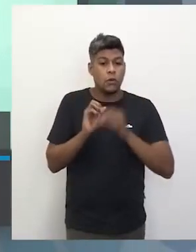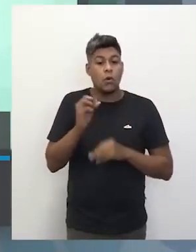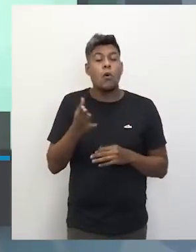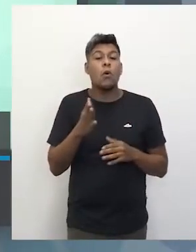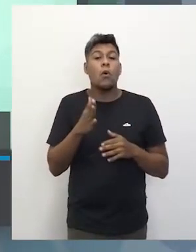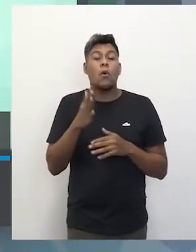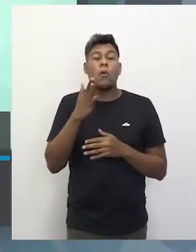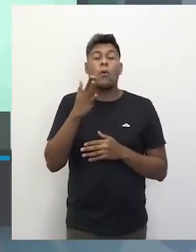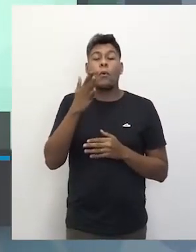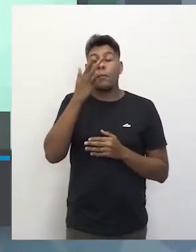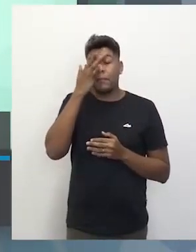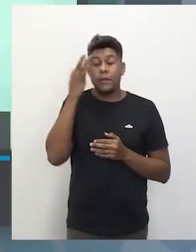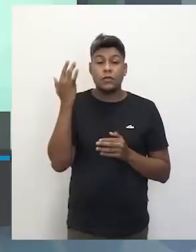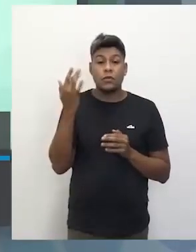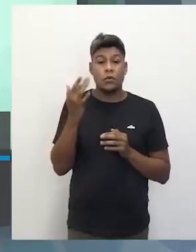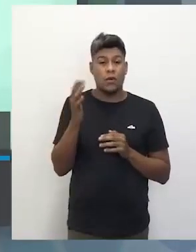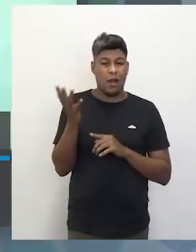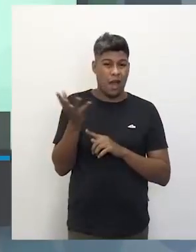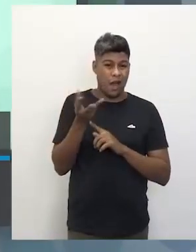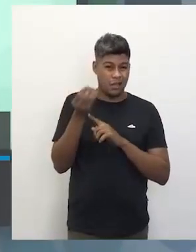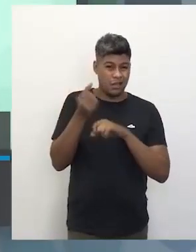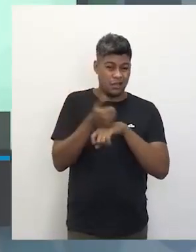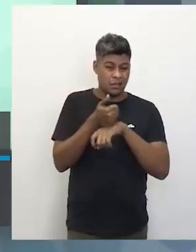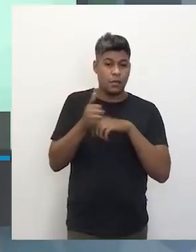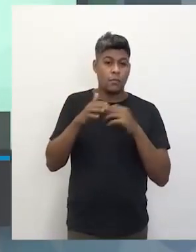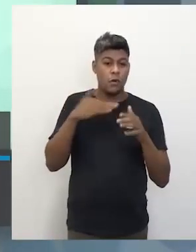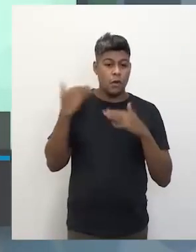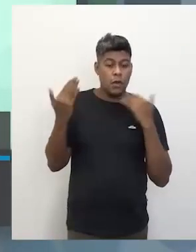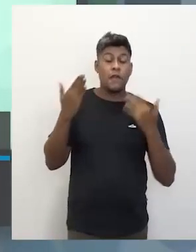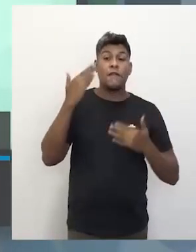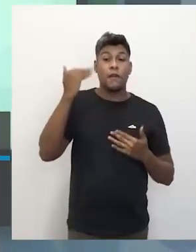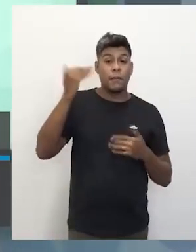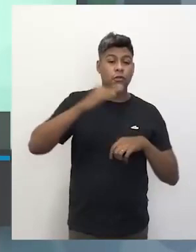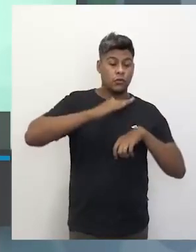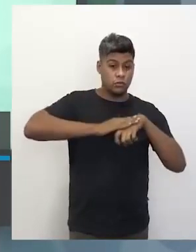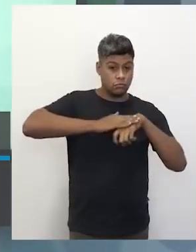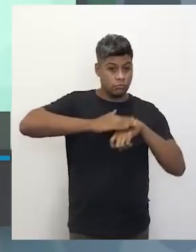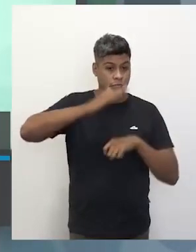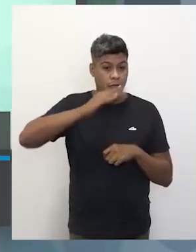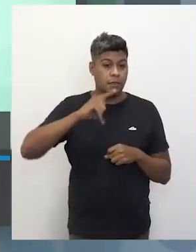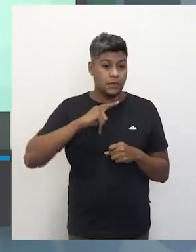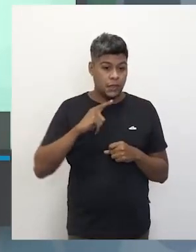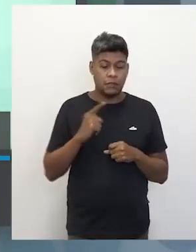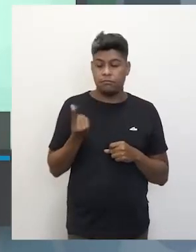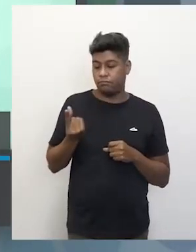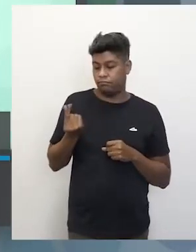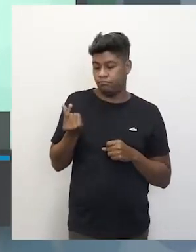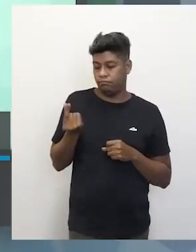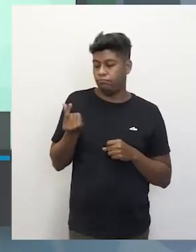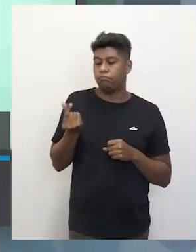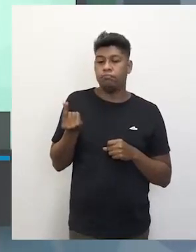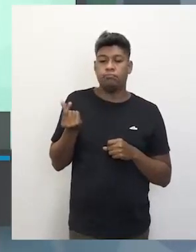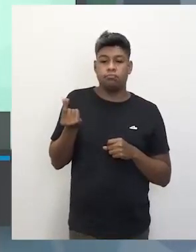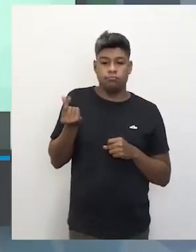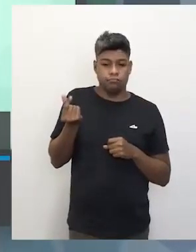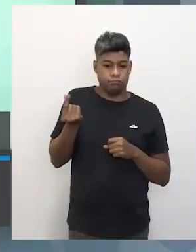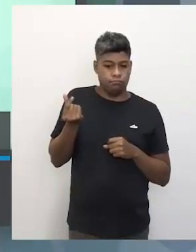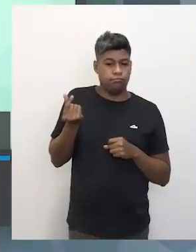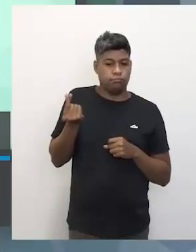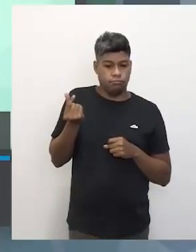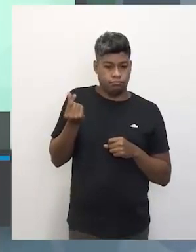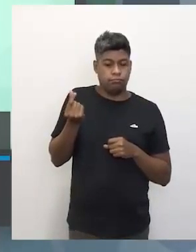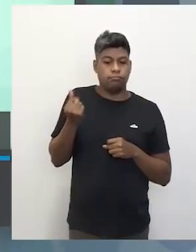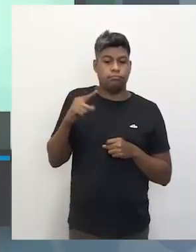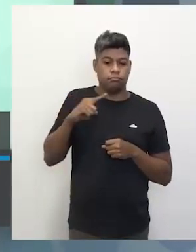do falecimento desse artista, e quanto mais famoso ele era, mais valerá financeiramente, né, pecuniariamente essa